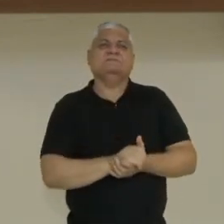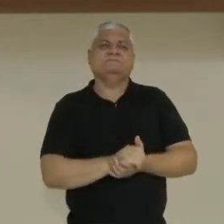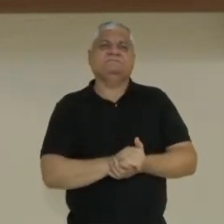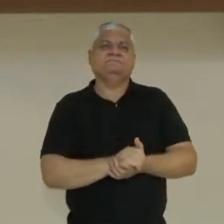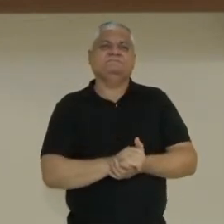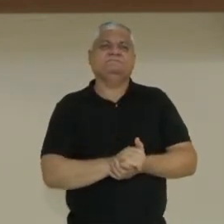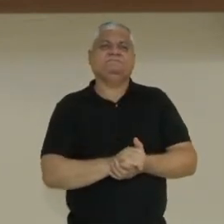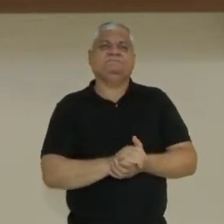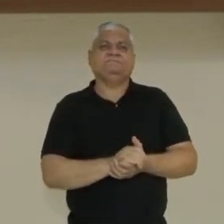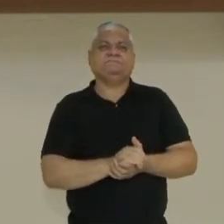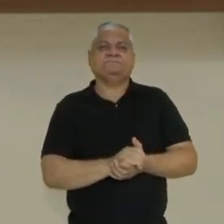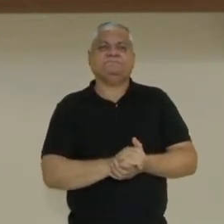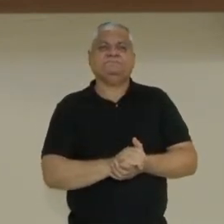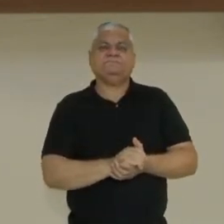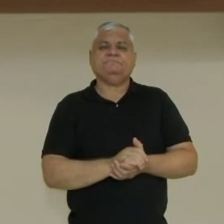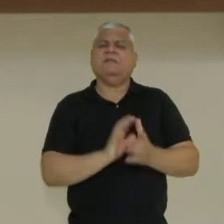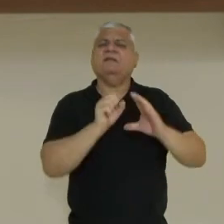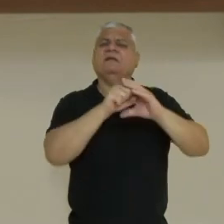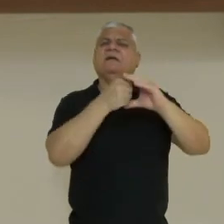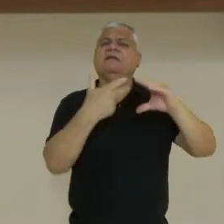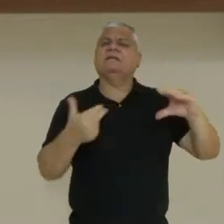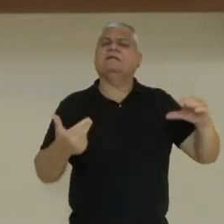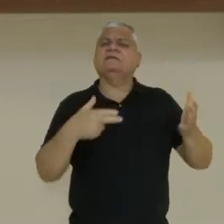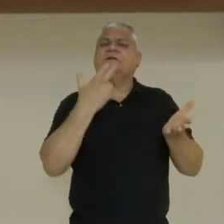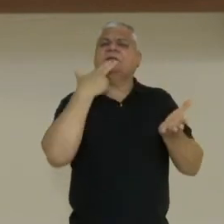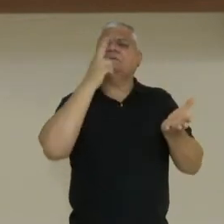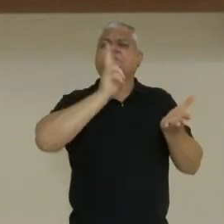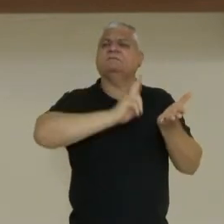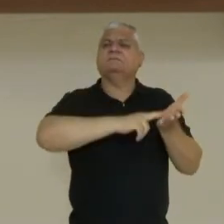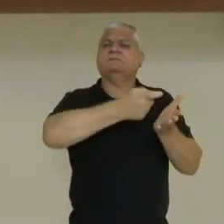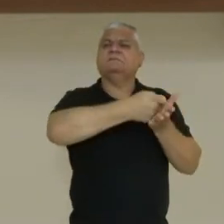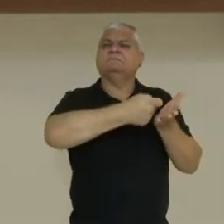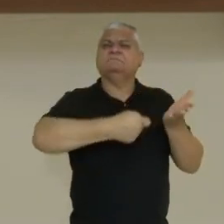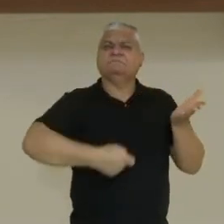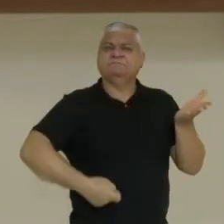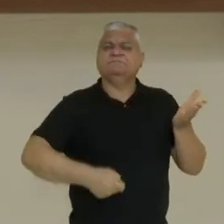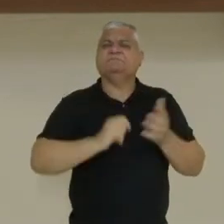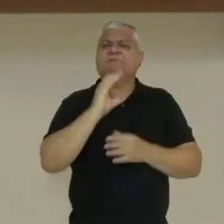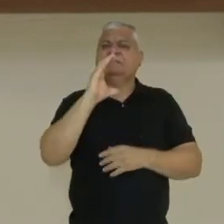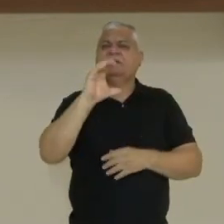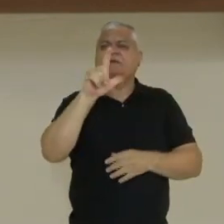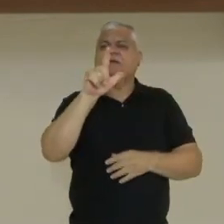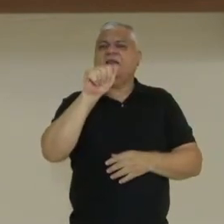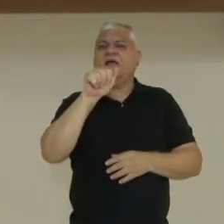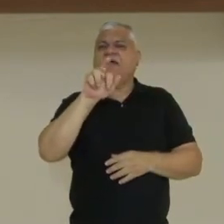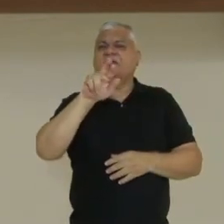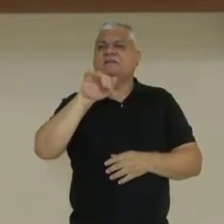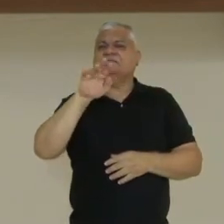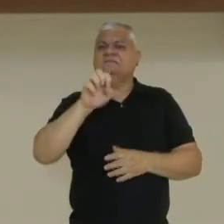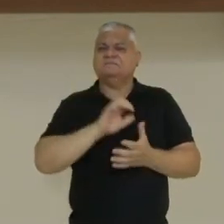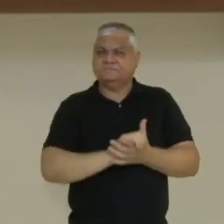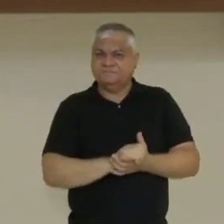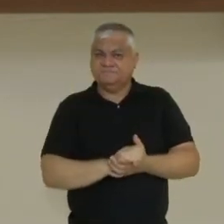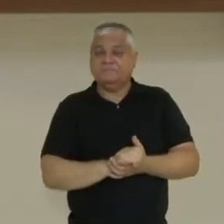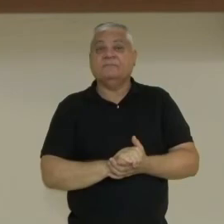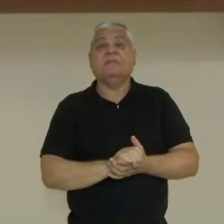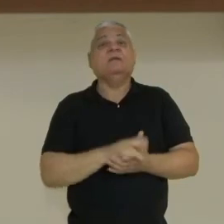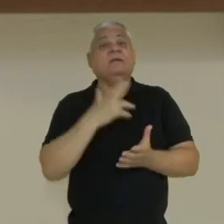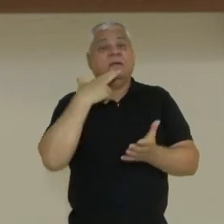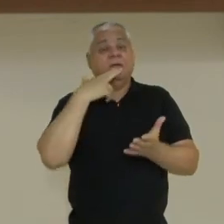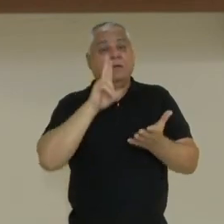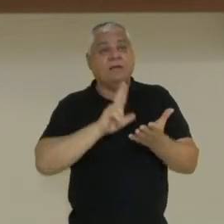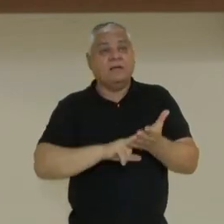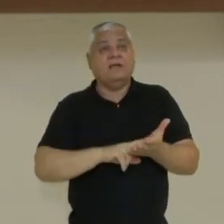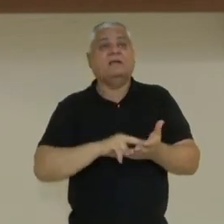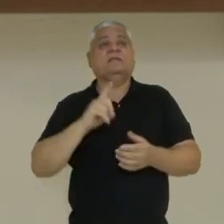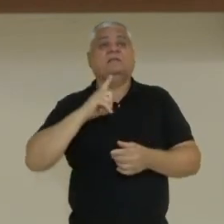da letra A, quais são as características da carta escrita por Clarice Lispector? É uma carta que tem o